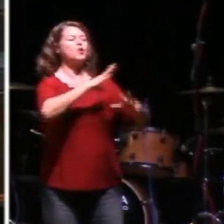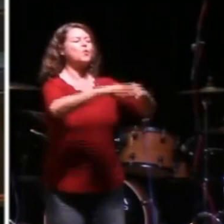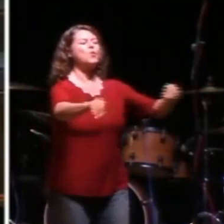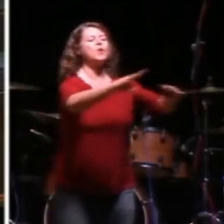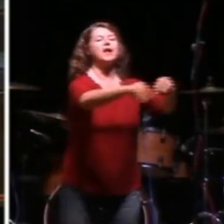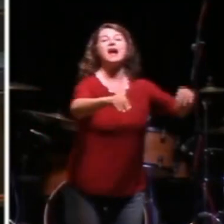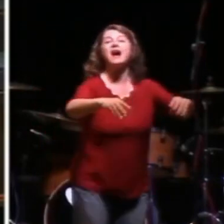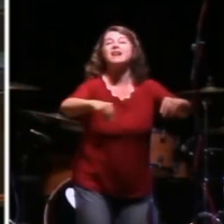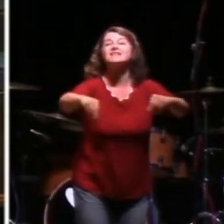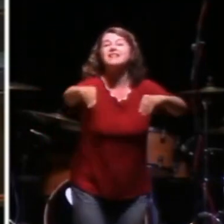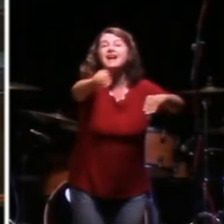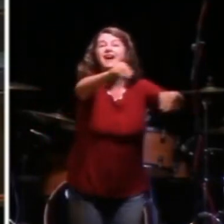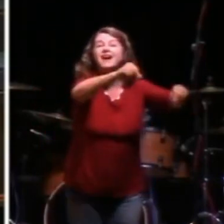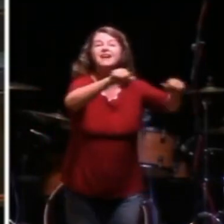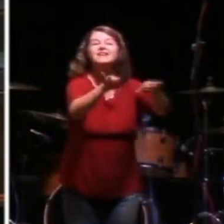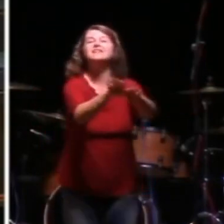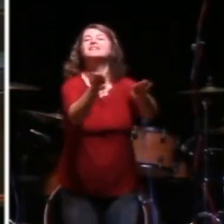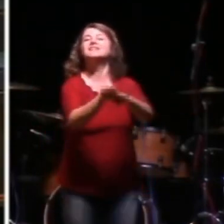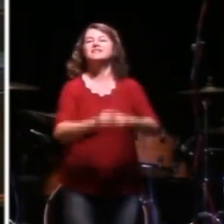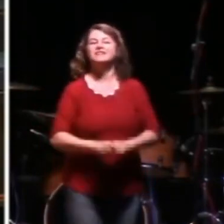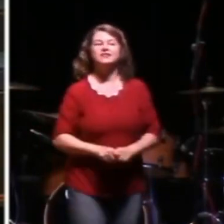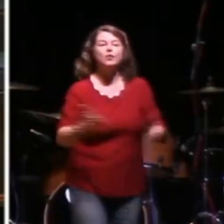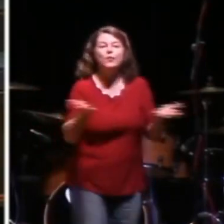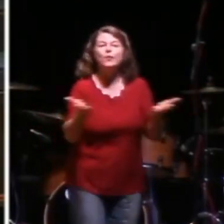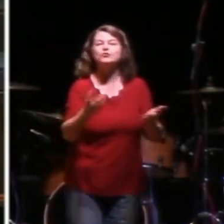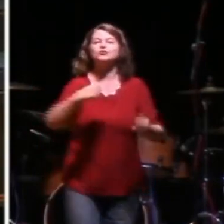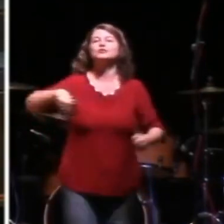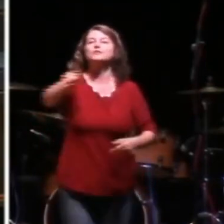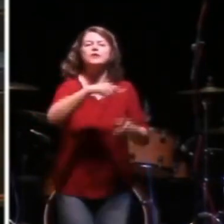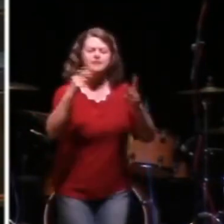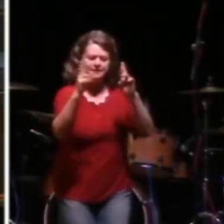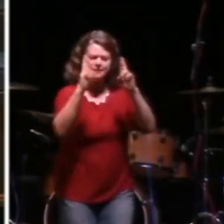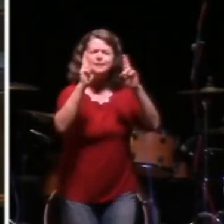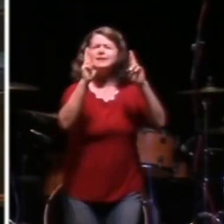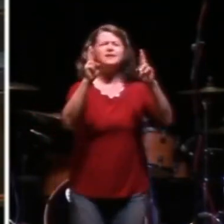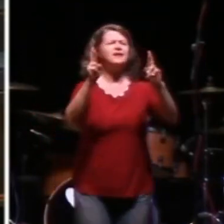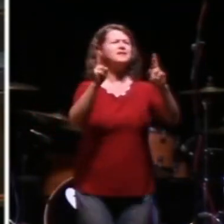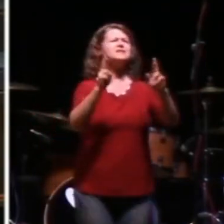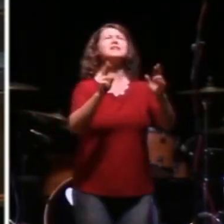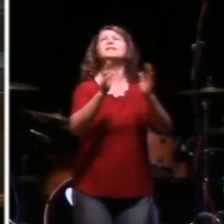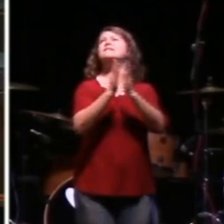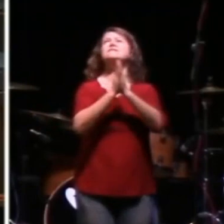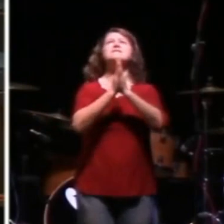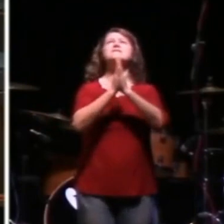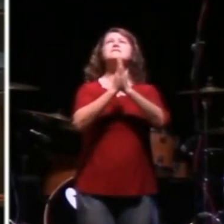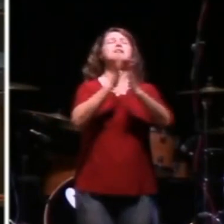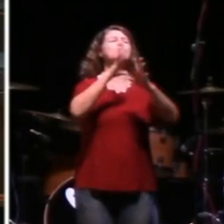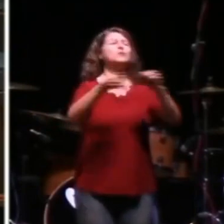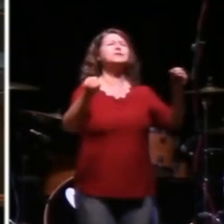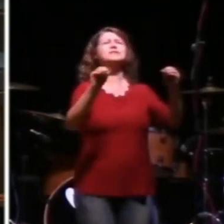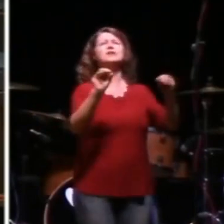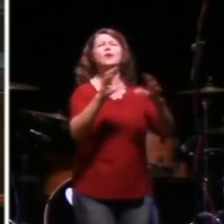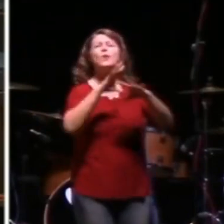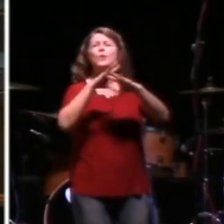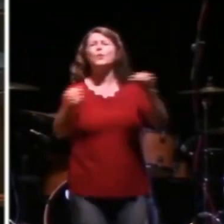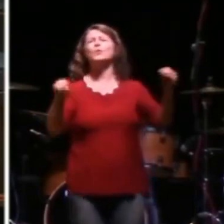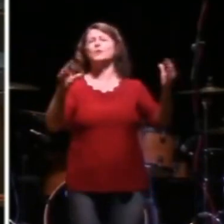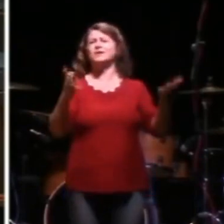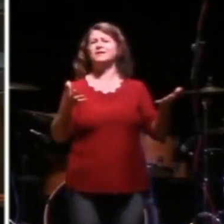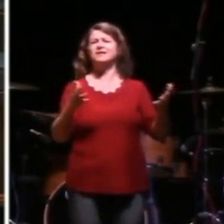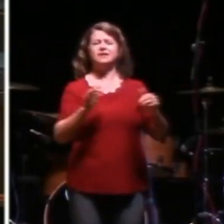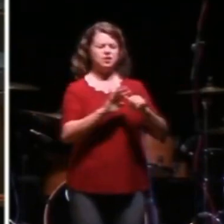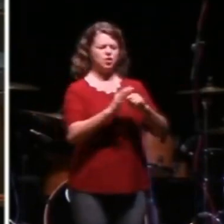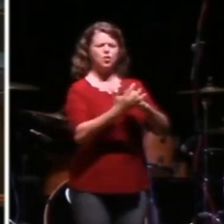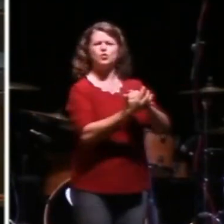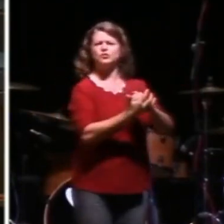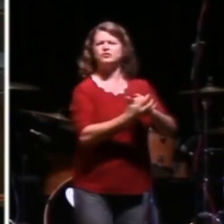sarado a gente hoje está esperançoso de que haja cura de que haja um remédio existem líderes